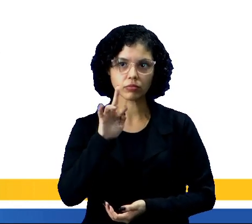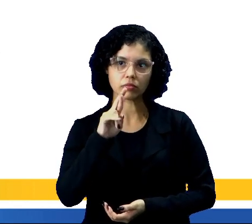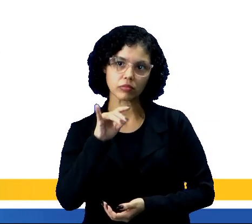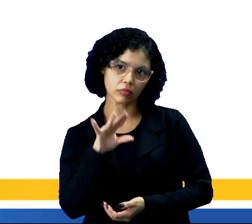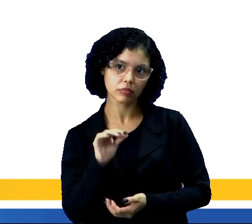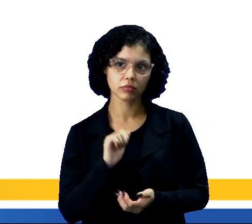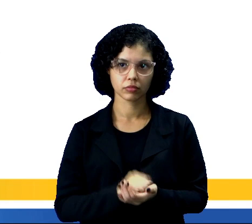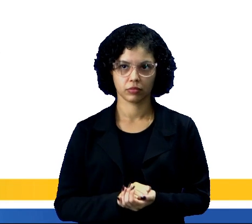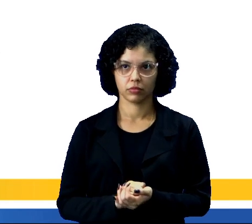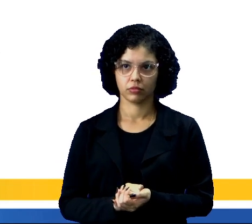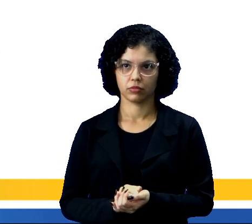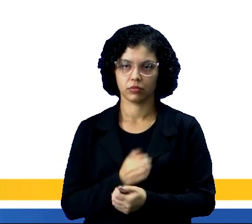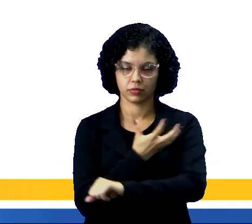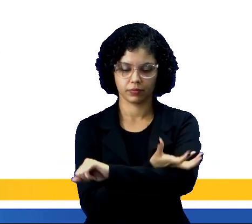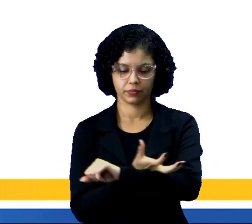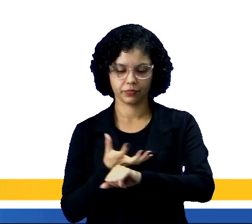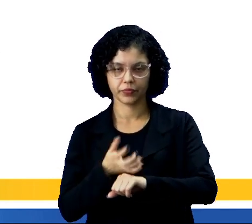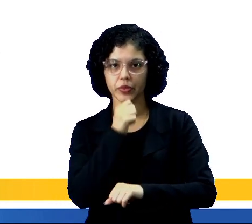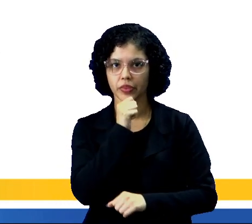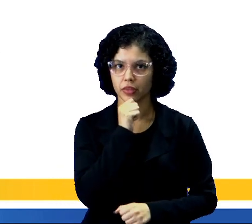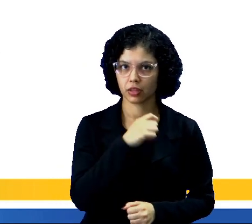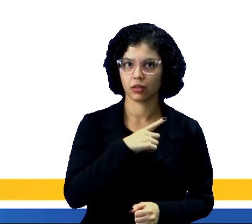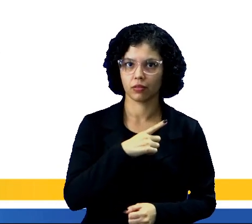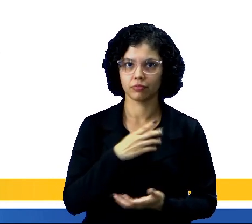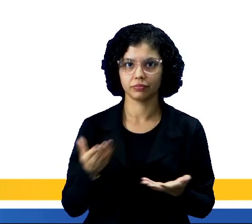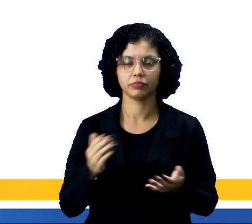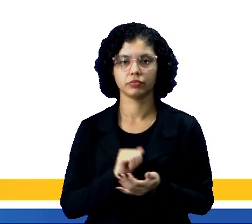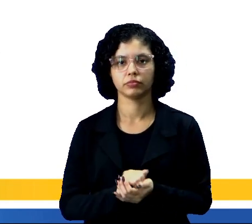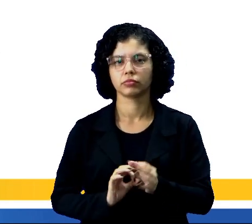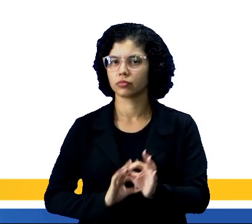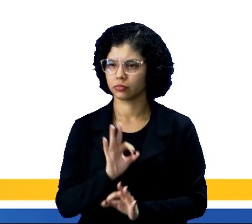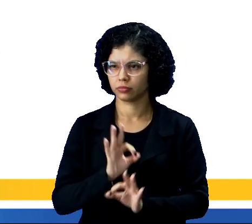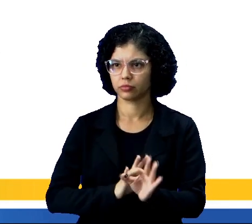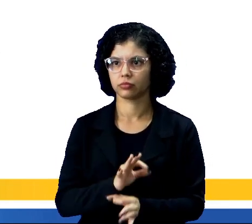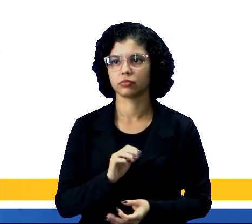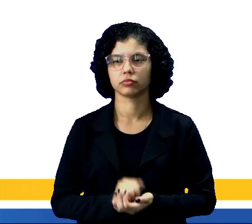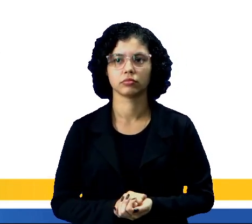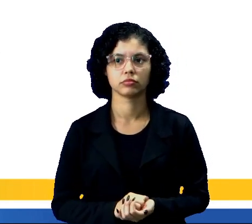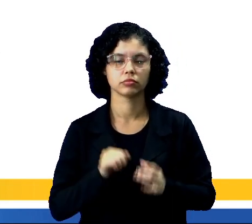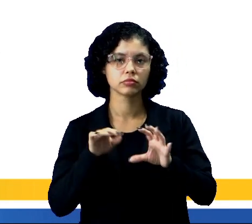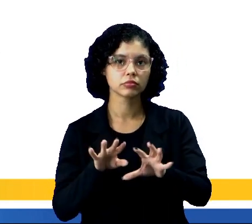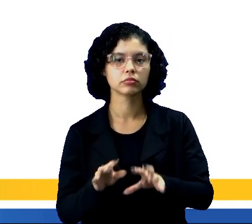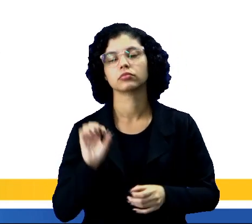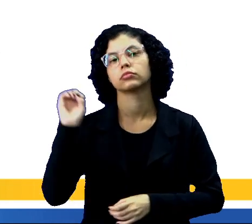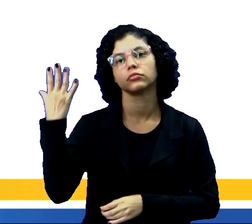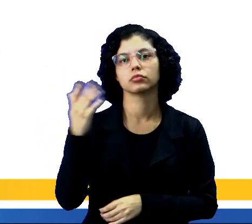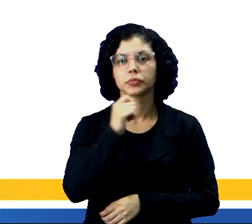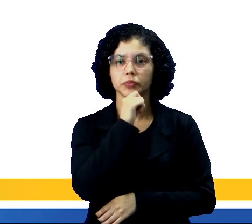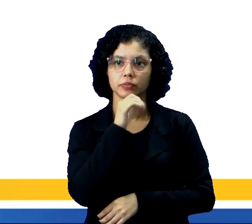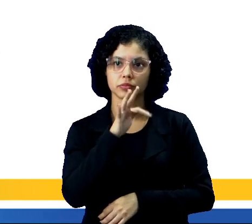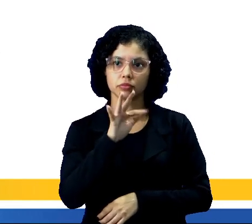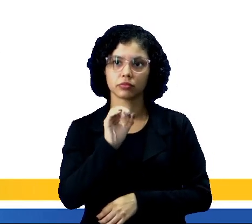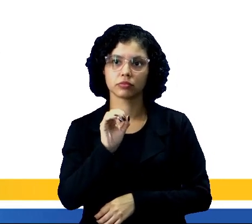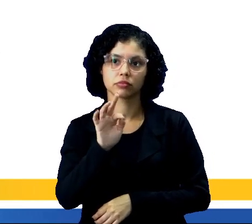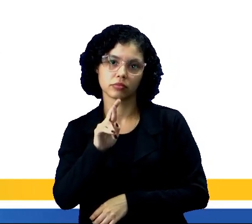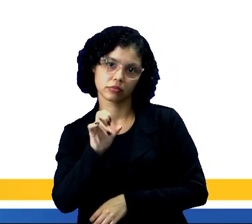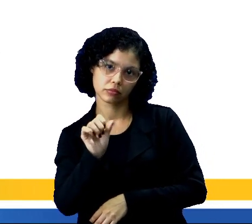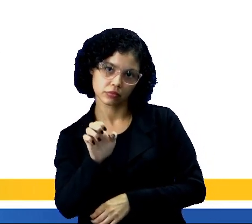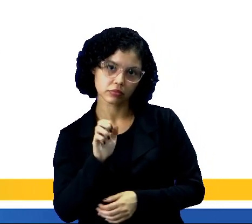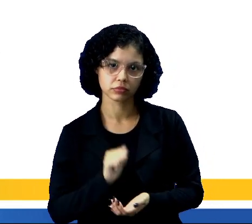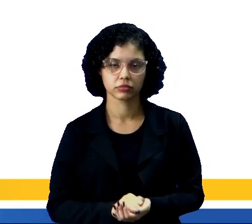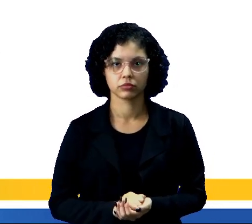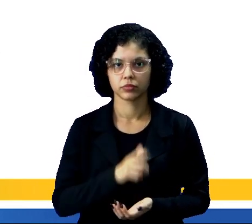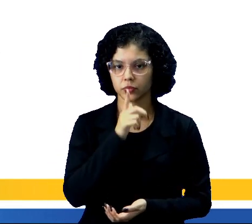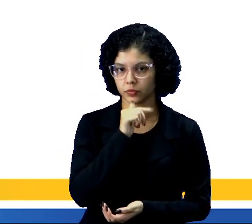aí em lâminas, em grano, tá? Então, essas membranas estão bem organizadas. E aí, para ocorrer a fotossíntese, é necessário, então, que tenha